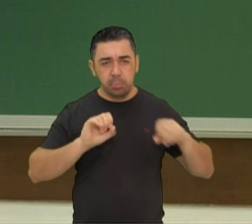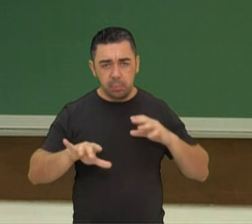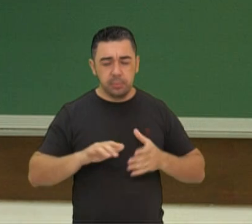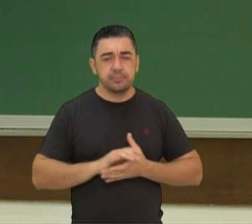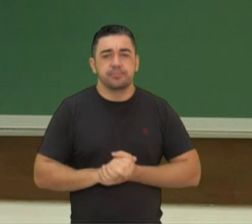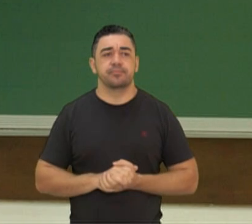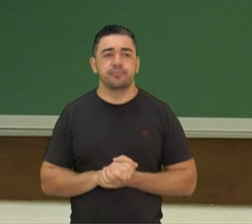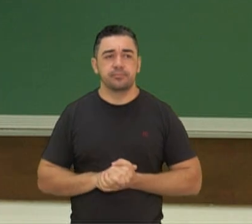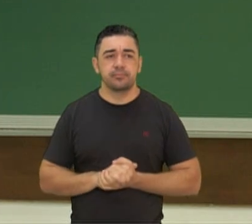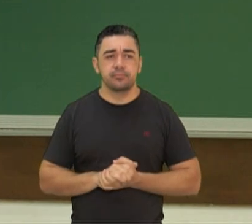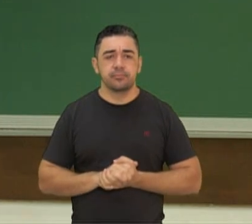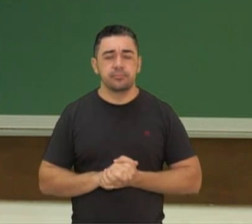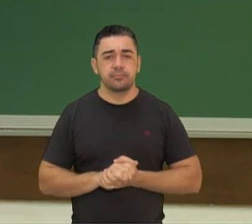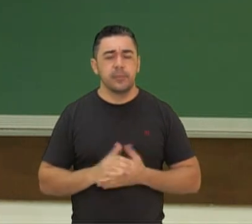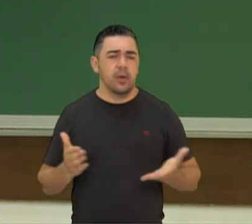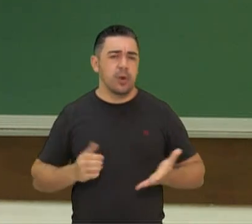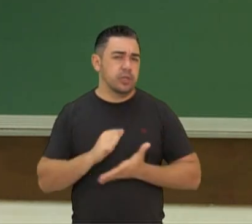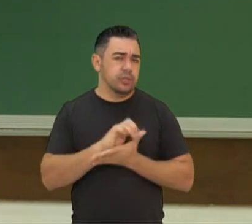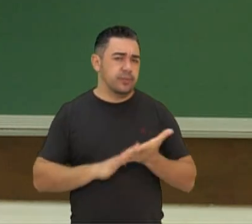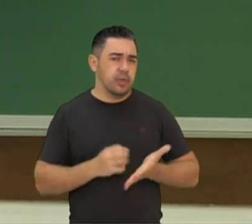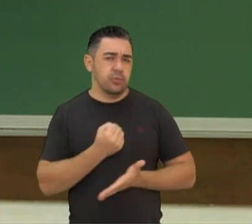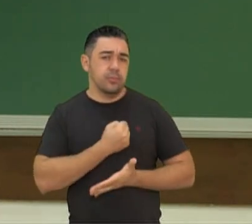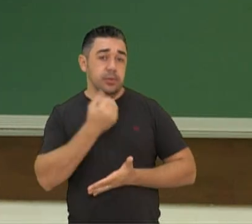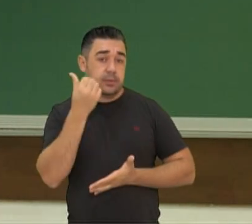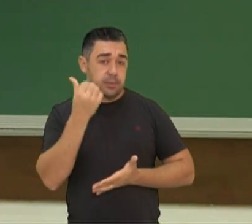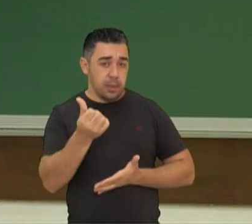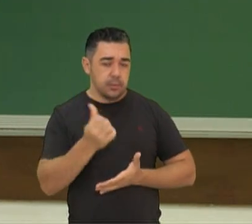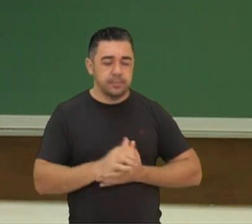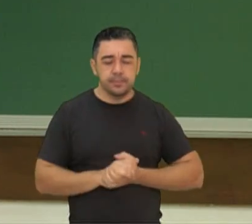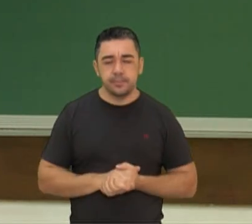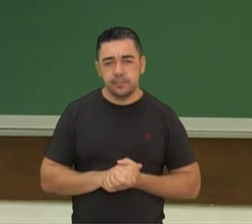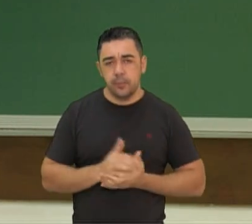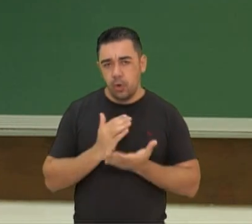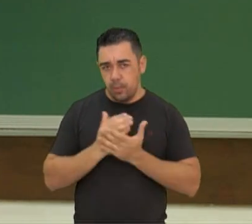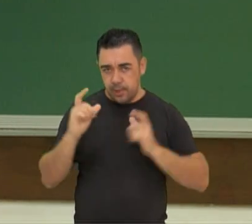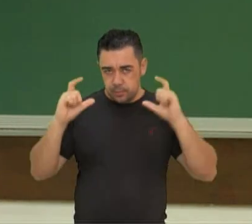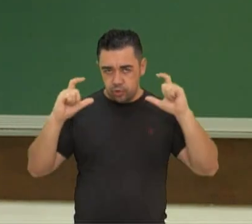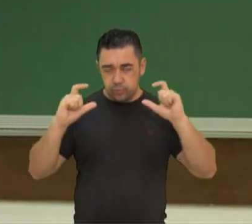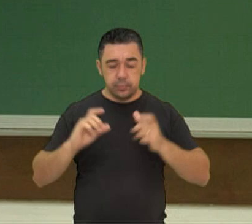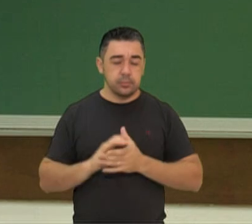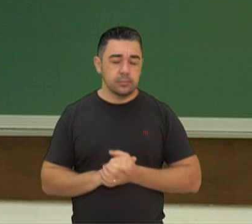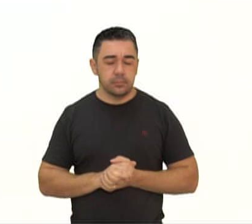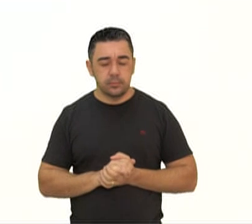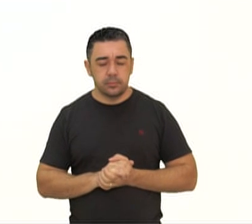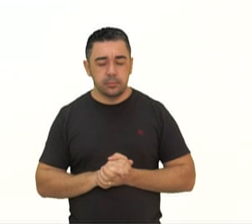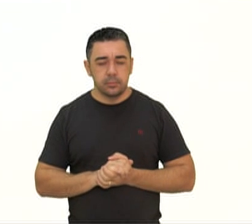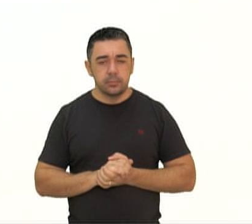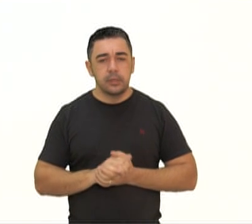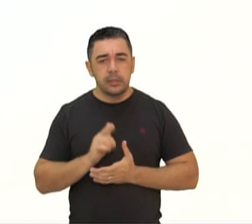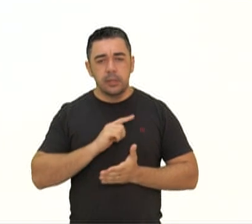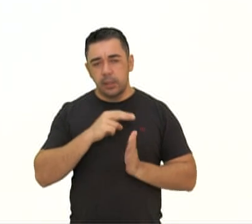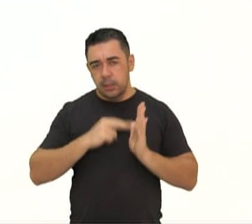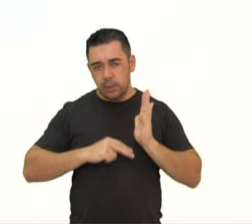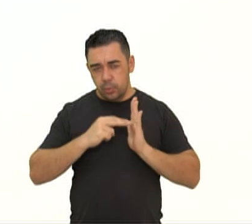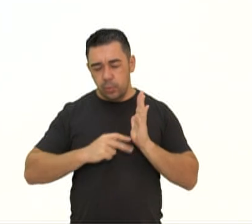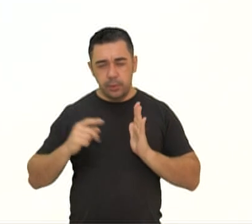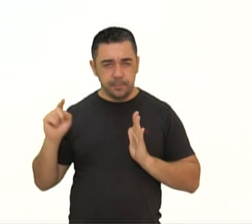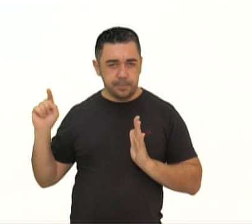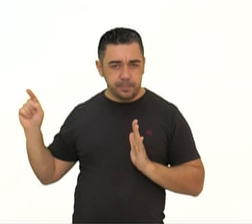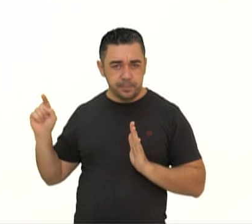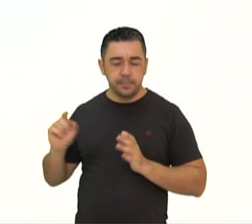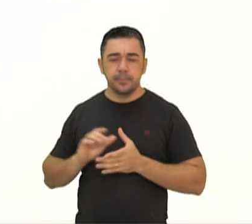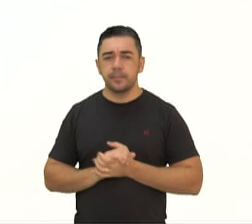jogos. Turma, temos mais uma atividade que começa assim, com esse fragmento, com esse trechinho